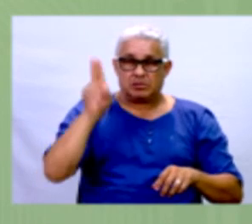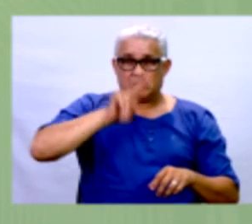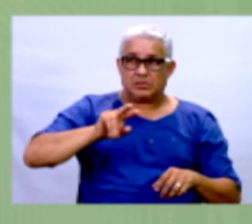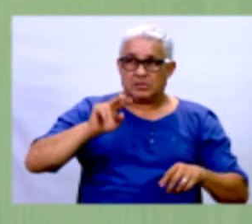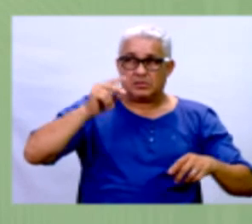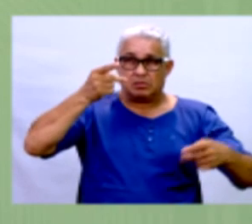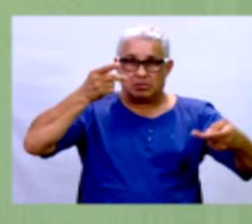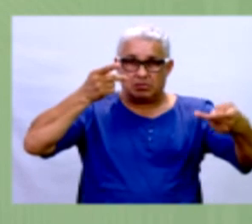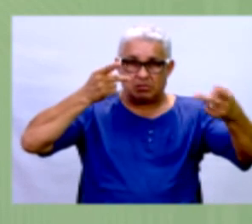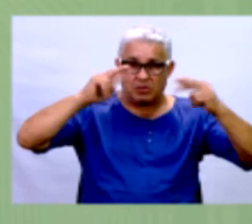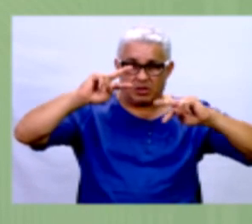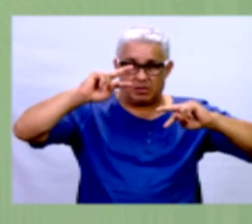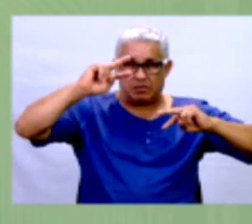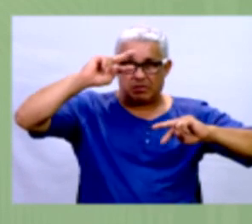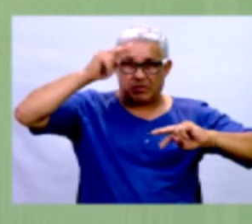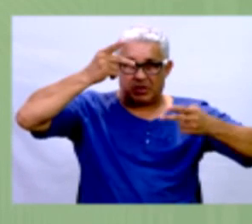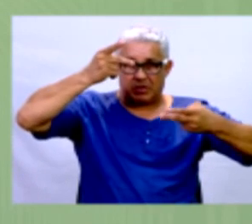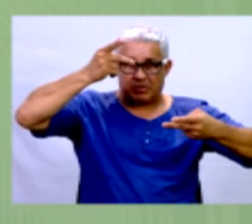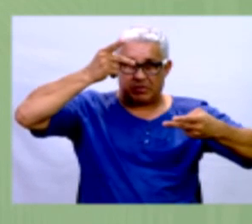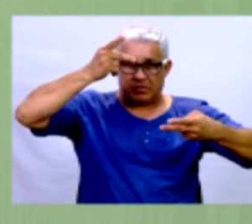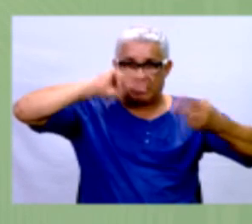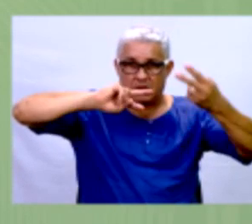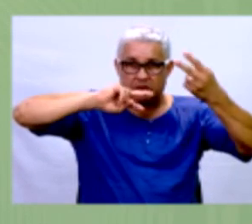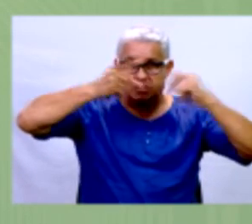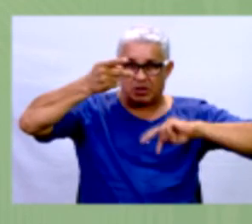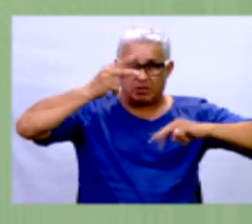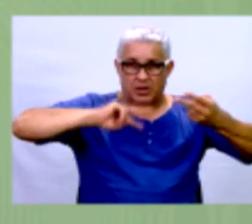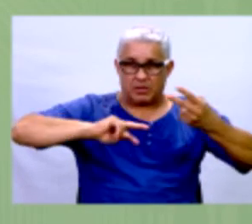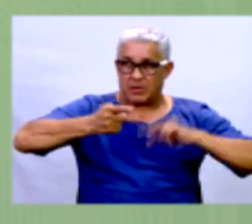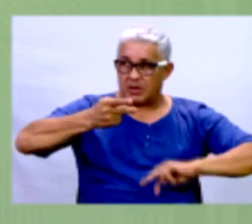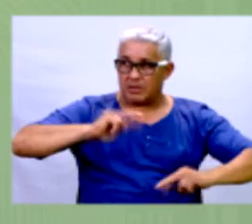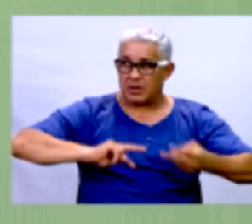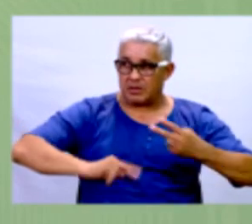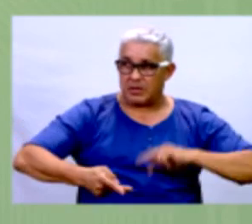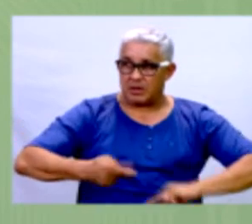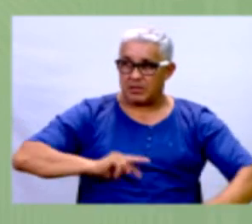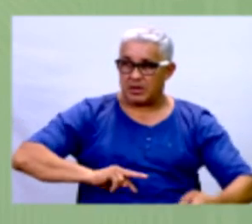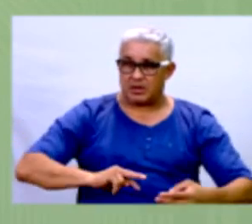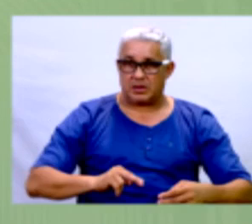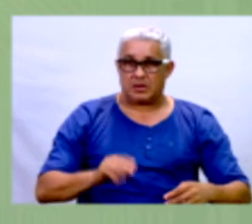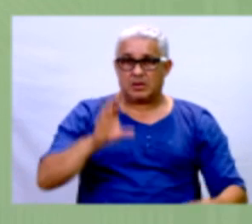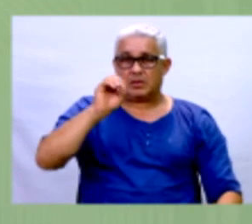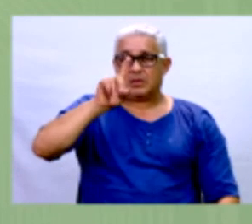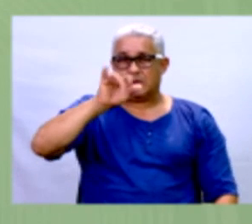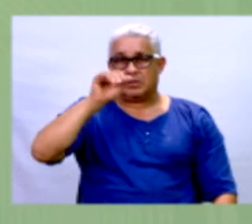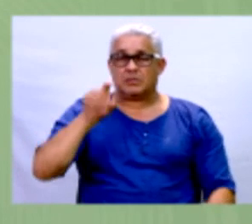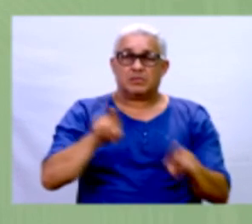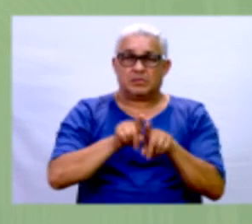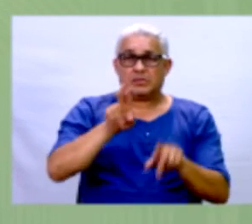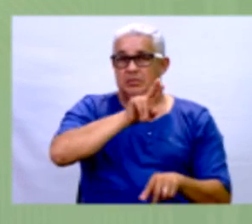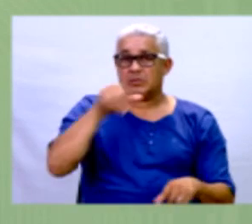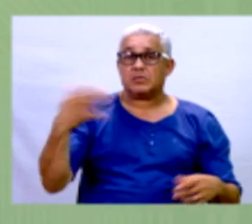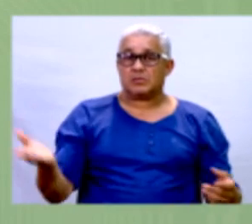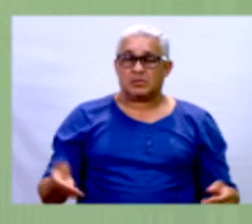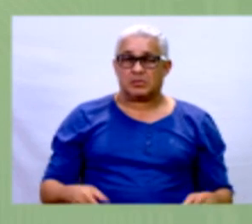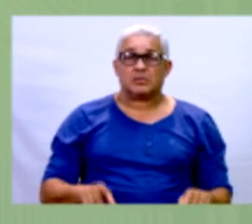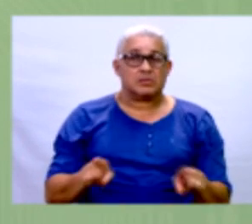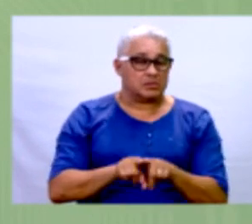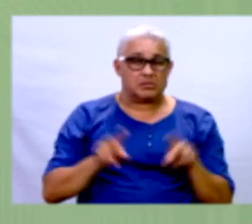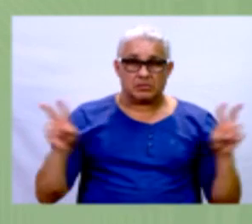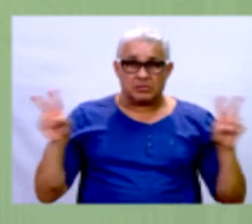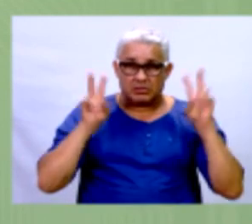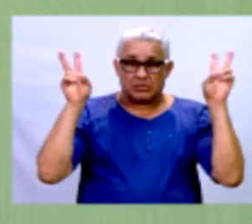Então, abertura e fechamento de tags vão identificar qual é o código e qual o nome, né? E os seus valores